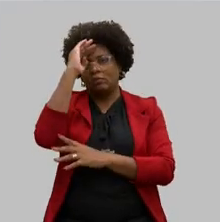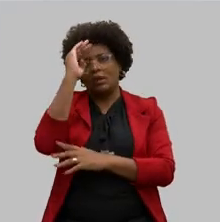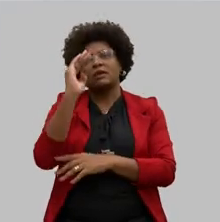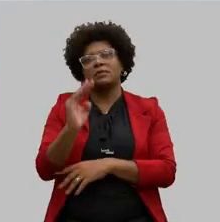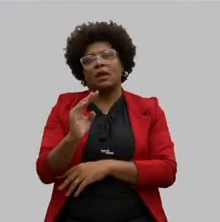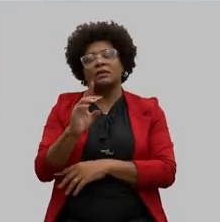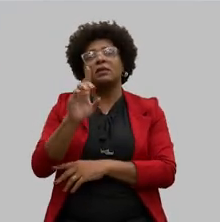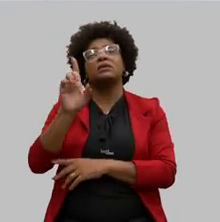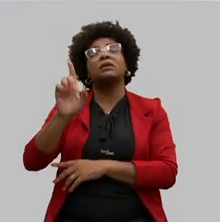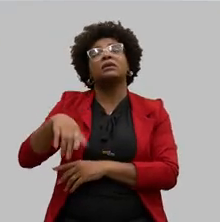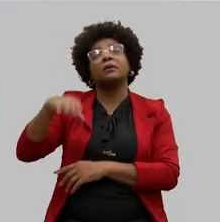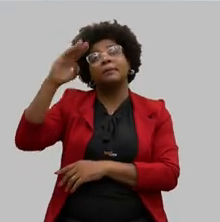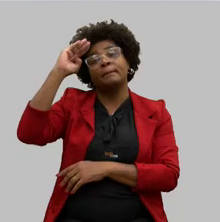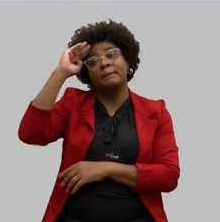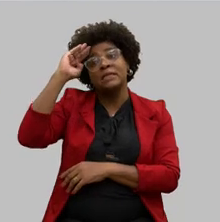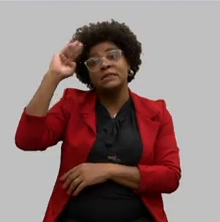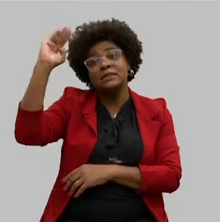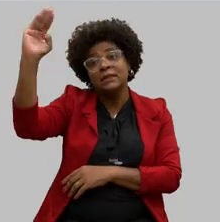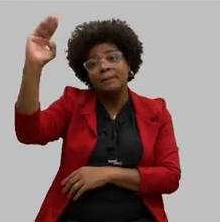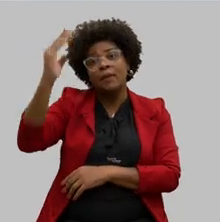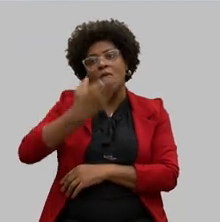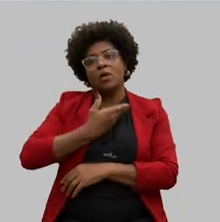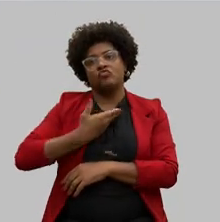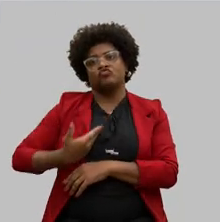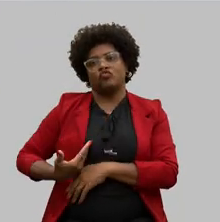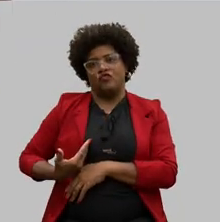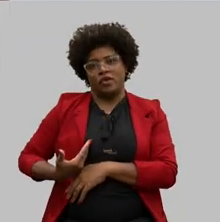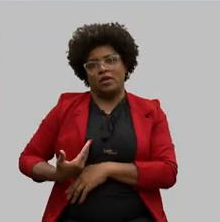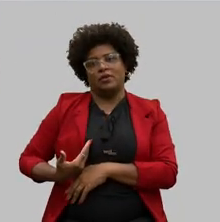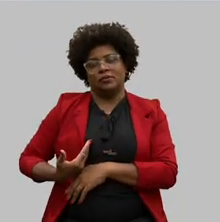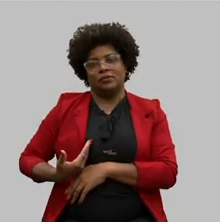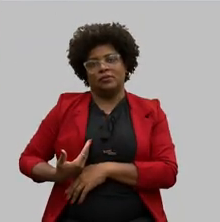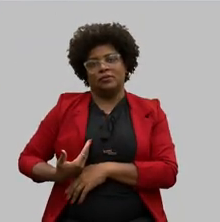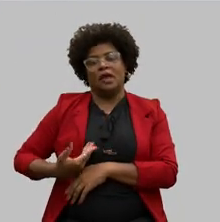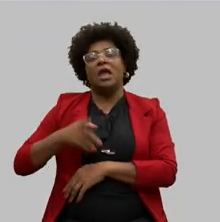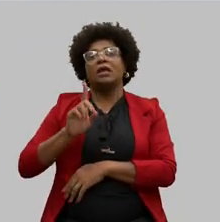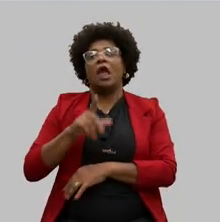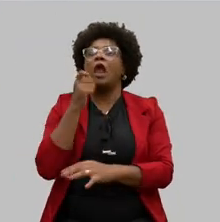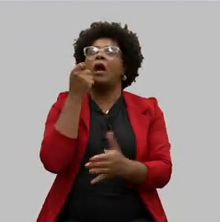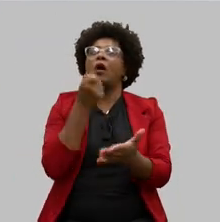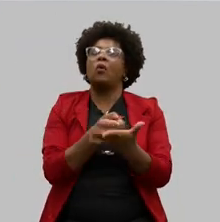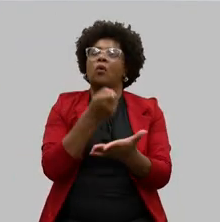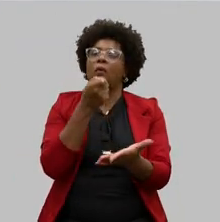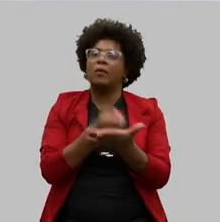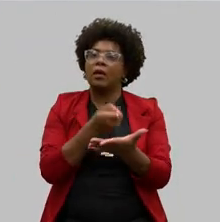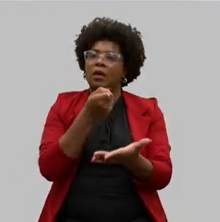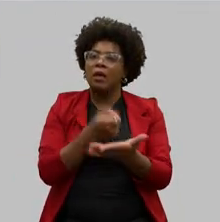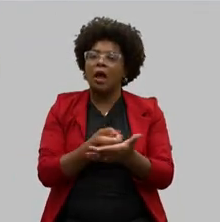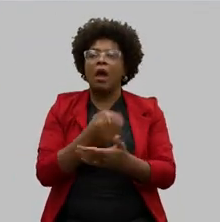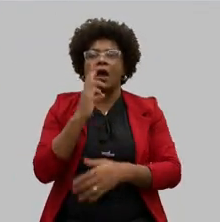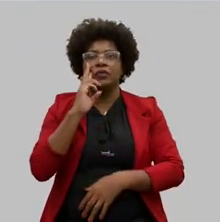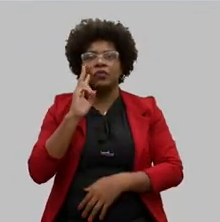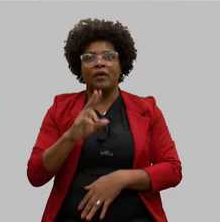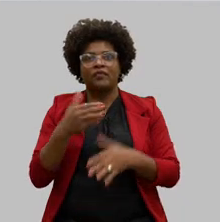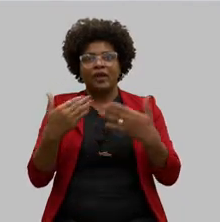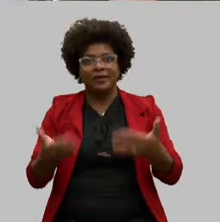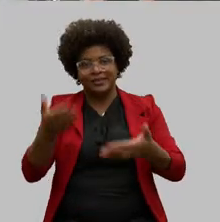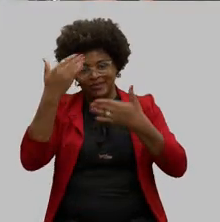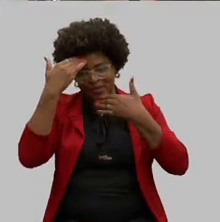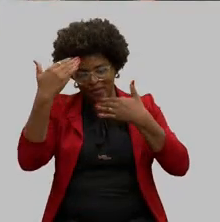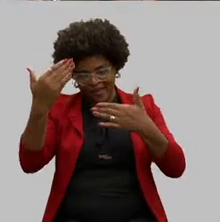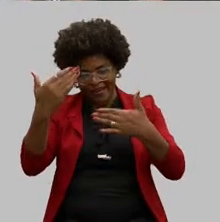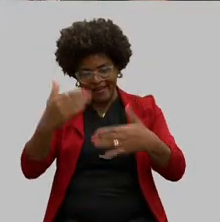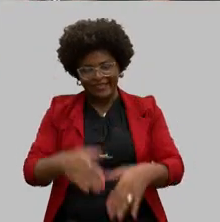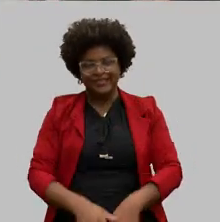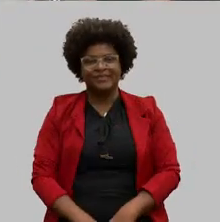principalmente o governo que deveria olhar essas questões aí obrigado vamos aí